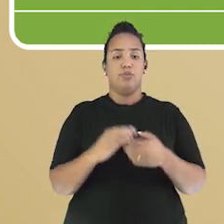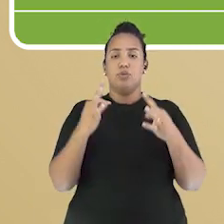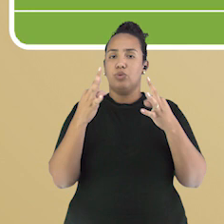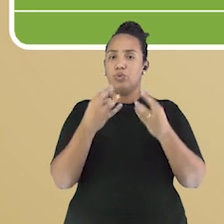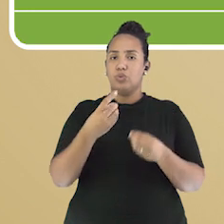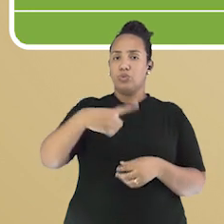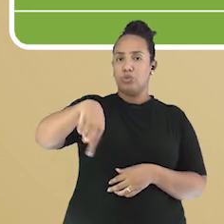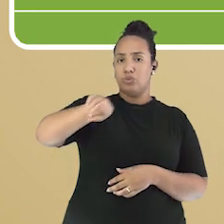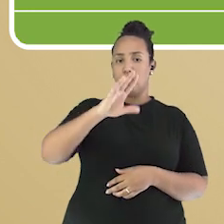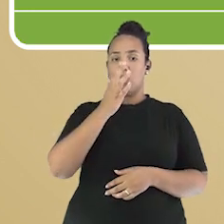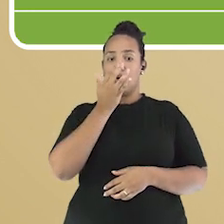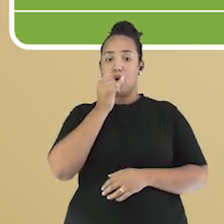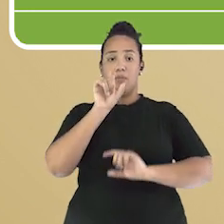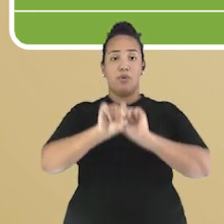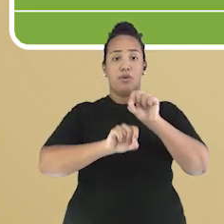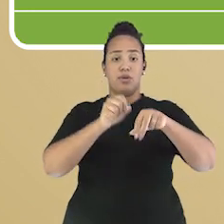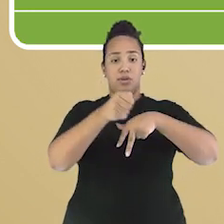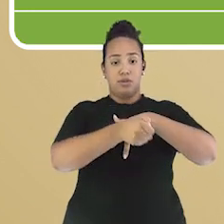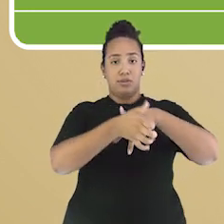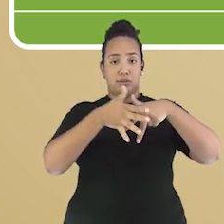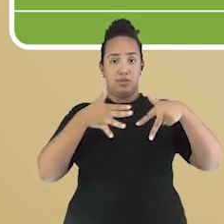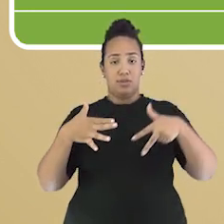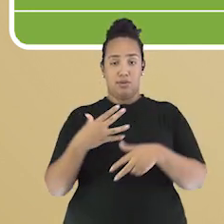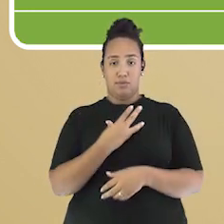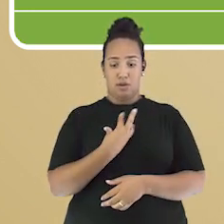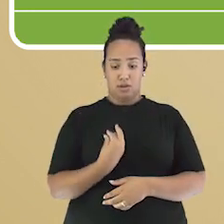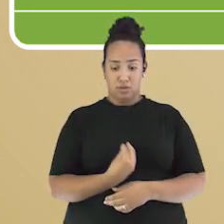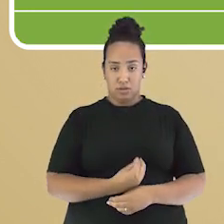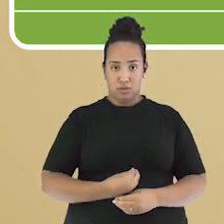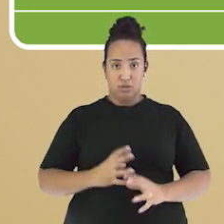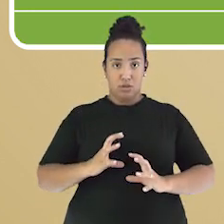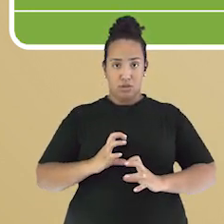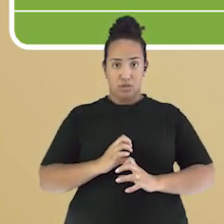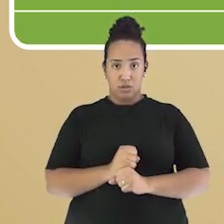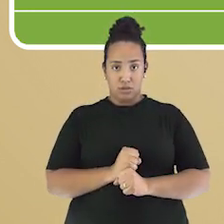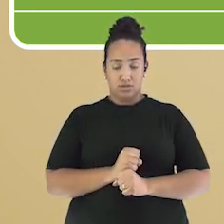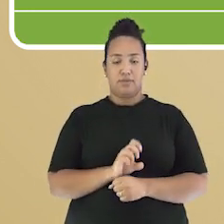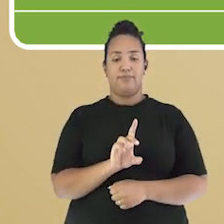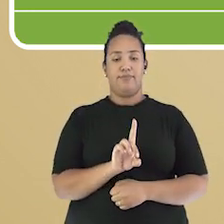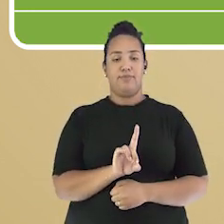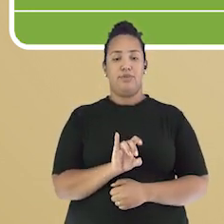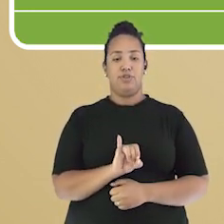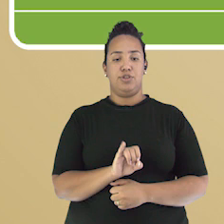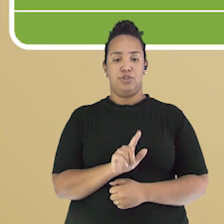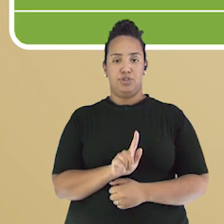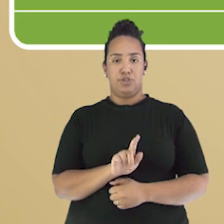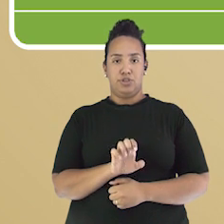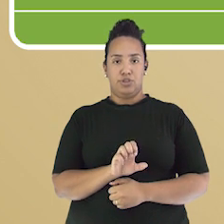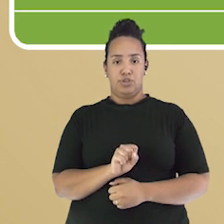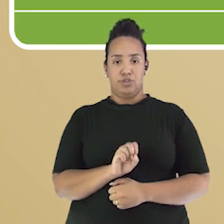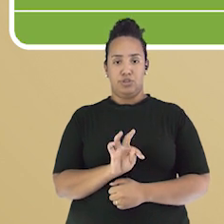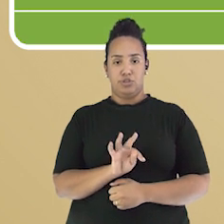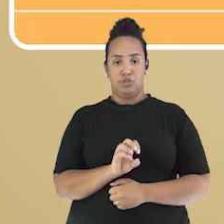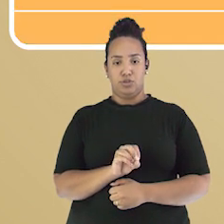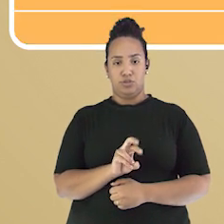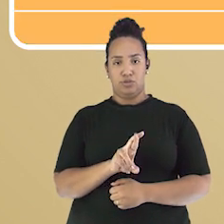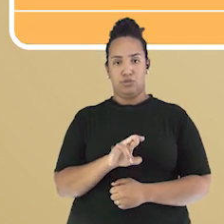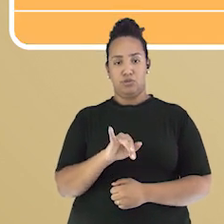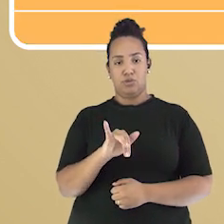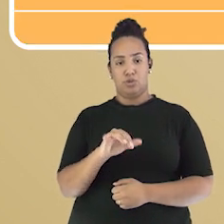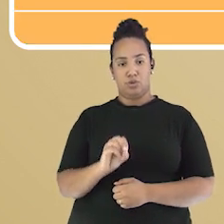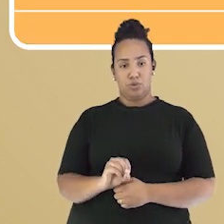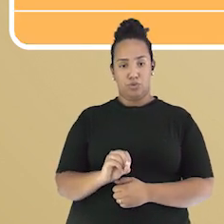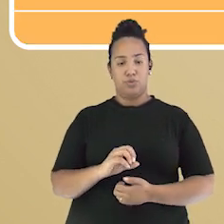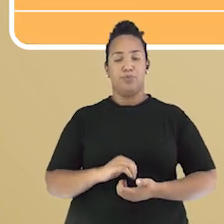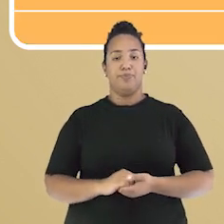que comemos, é o sistema digestório. Ele faz por meio da digestão. Nossa